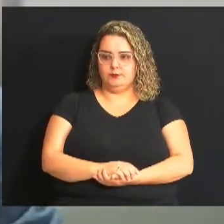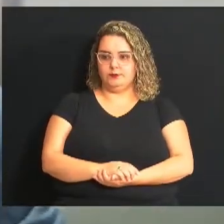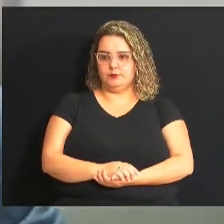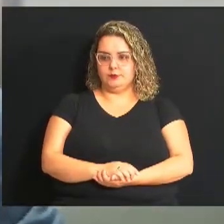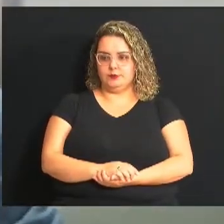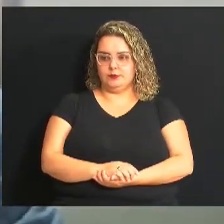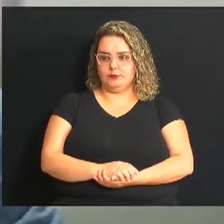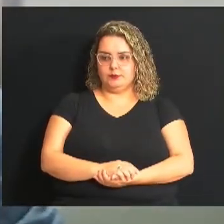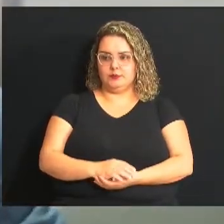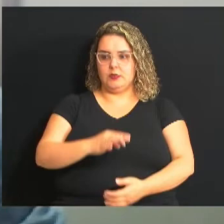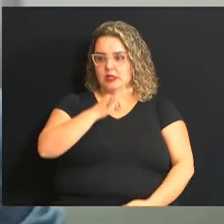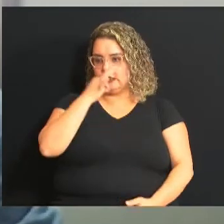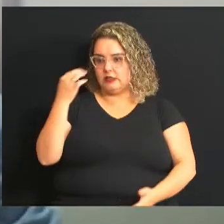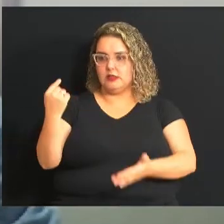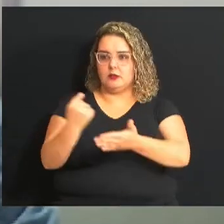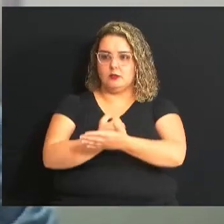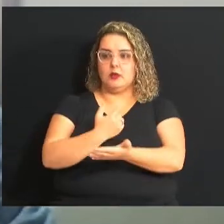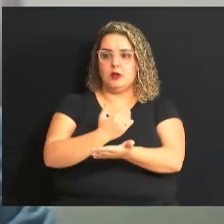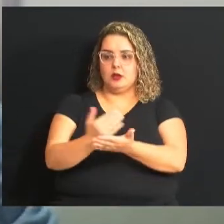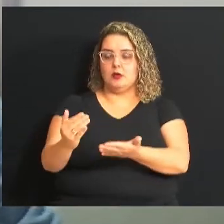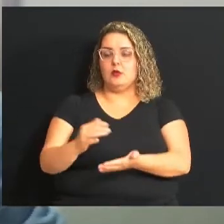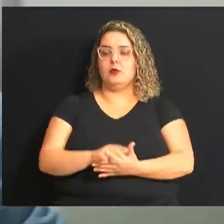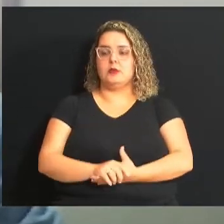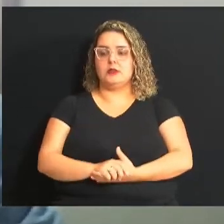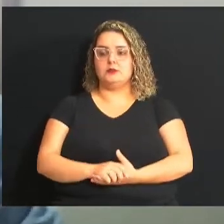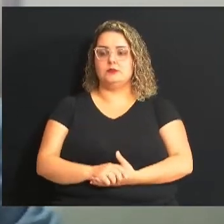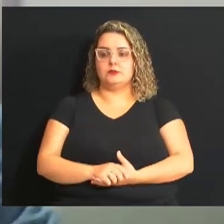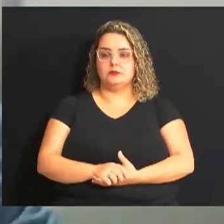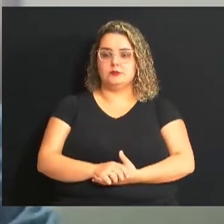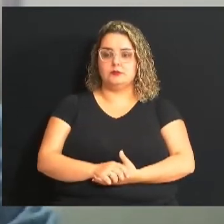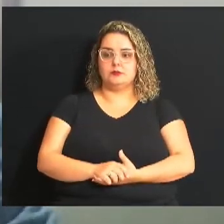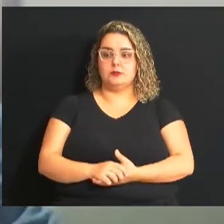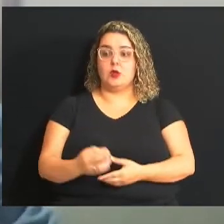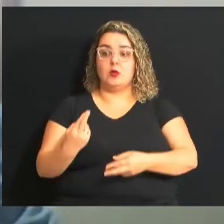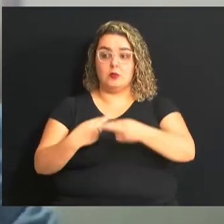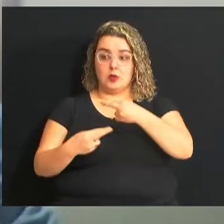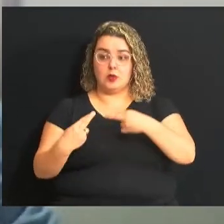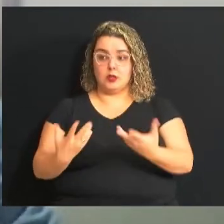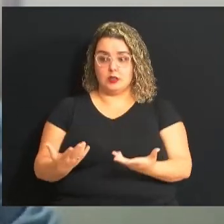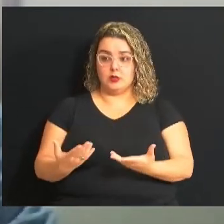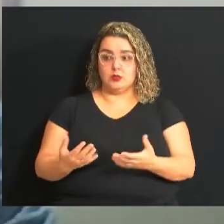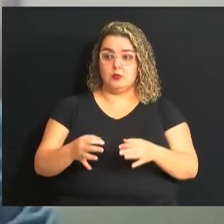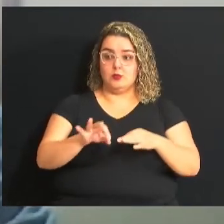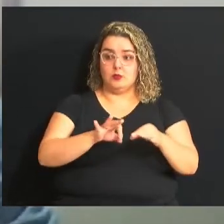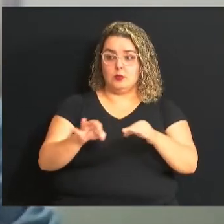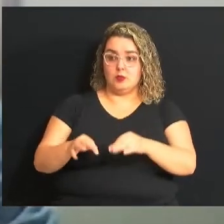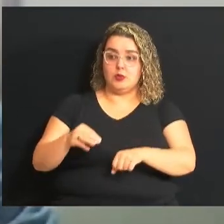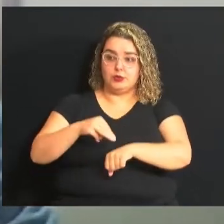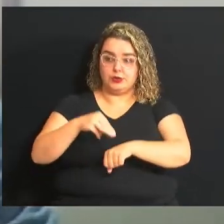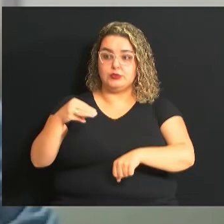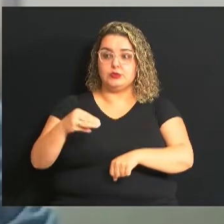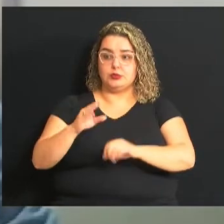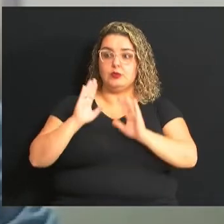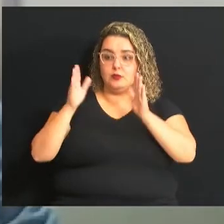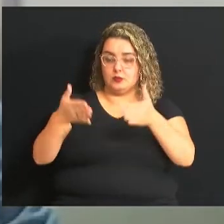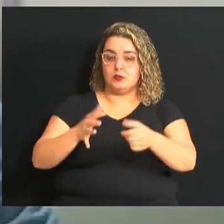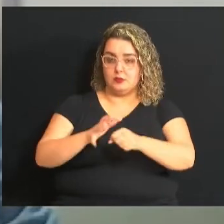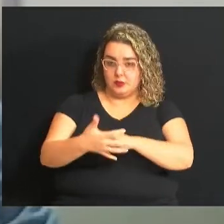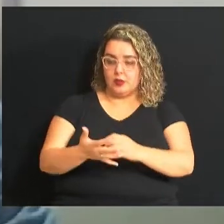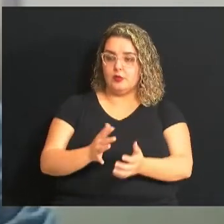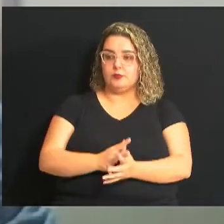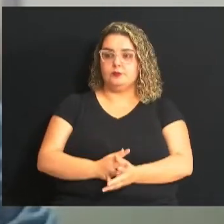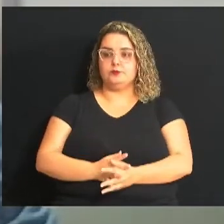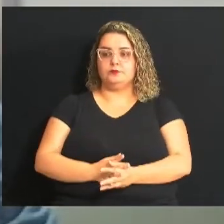Excelente pergunta para a gente começar. É até uma correlação que eu fiz dentro do meu projeto de mestrado voltado para a Covid.